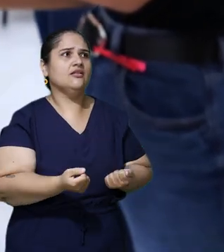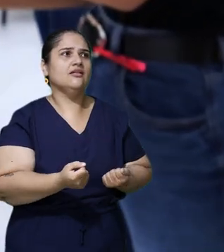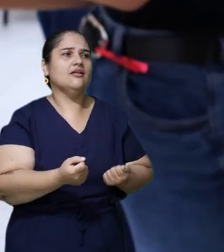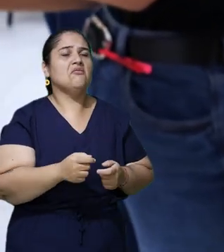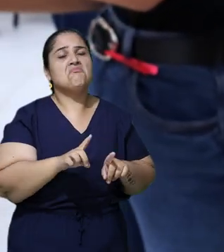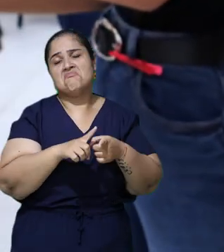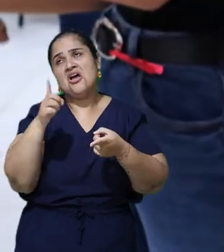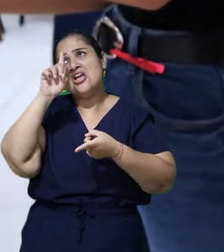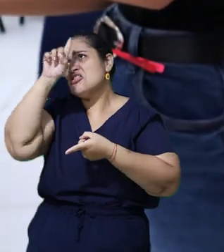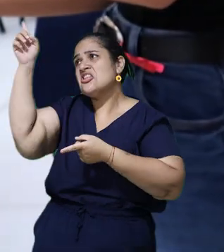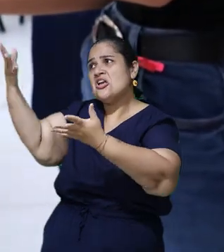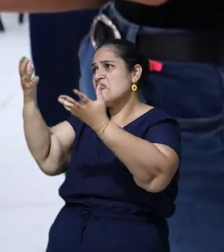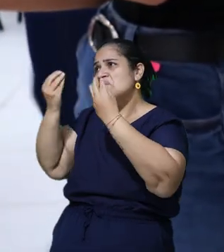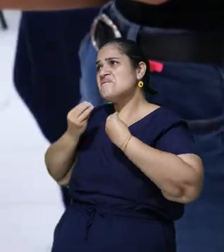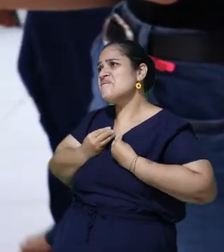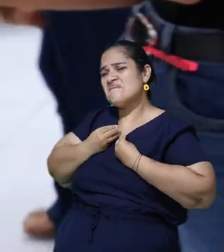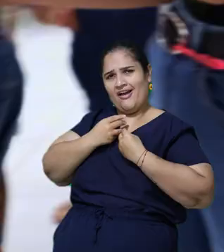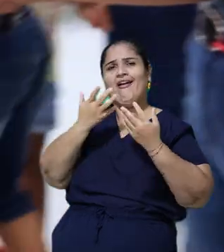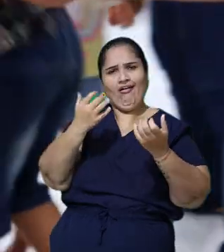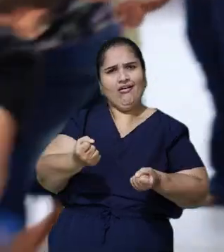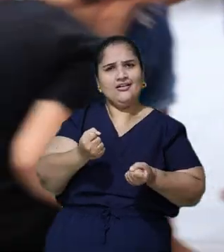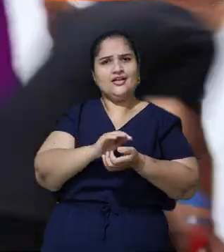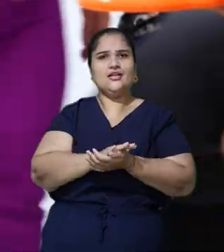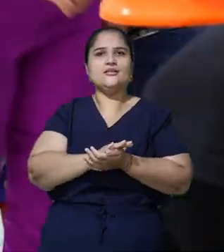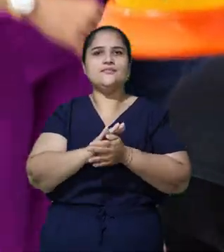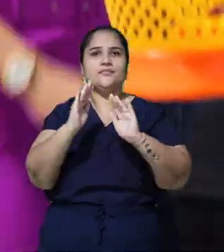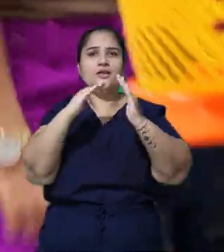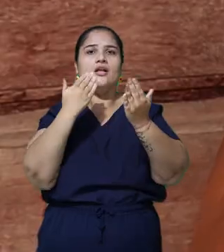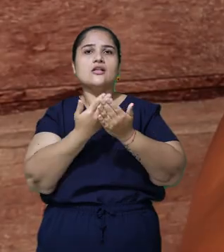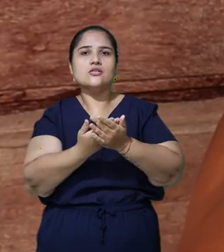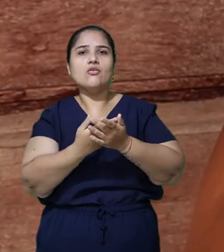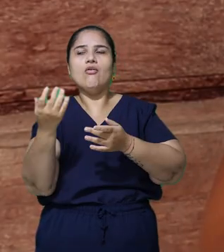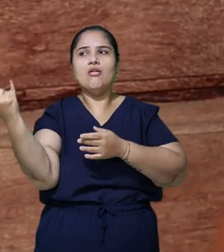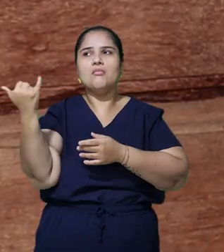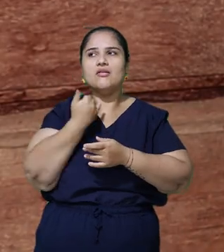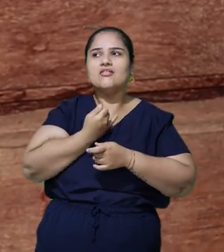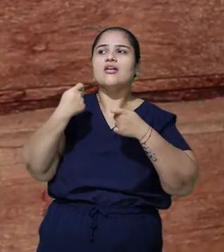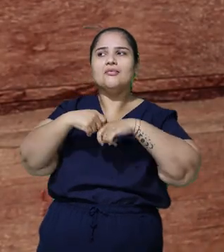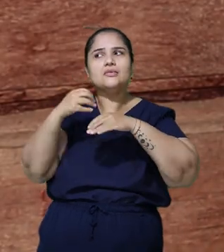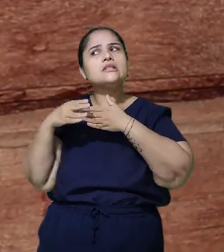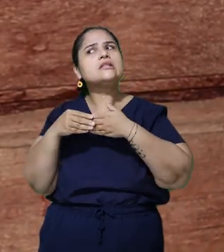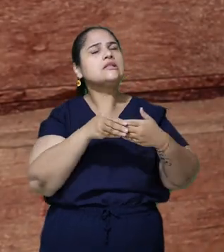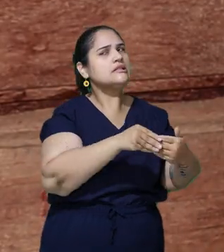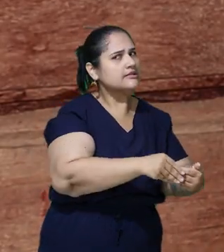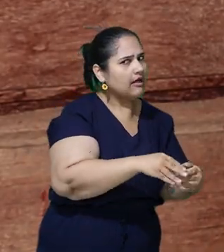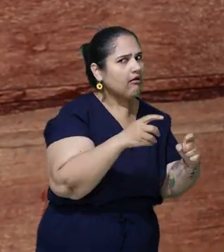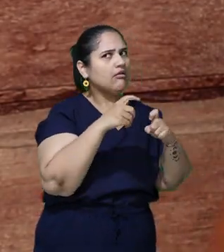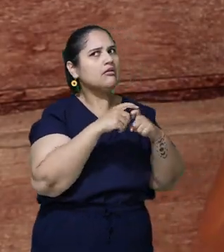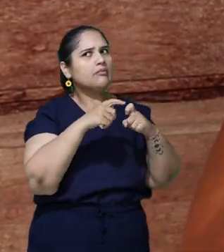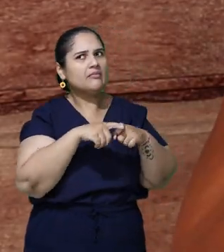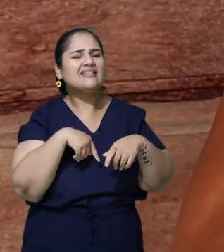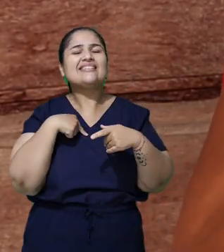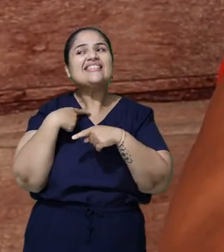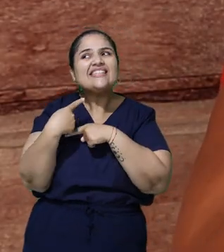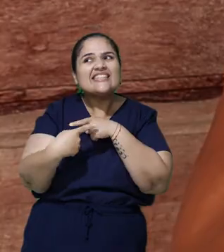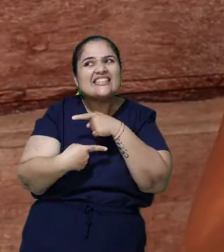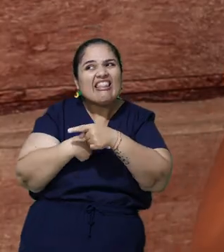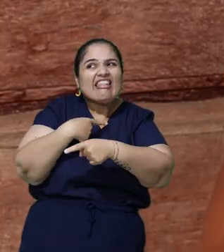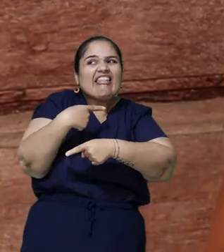aceitar. Na escola, falaram que eu tinha que levar, eu não queria acreditar. Enrolava,